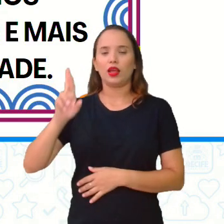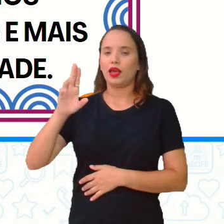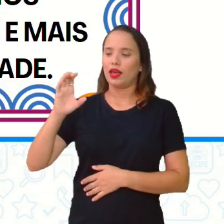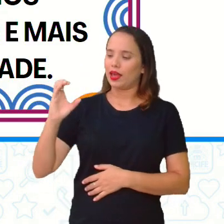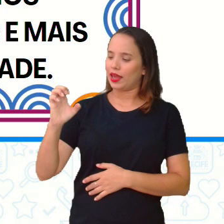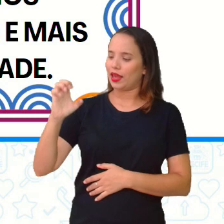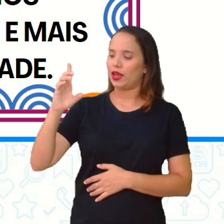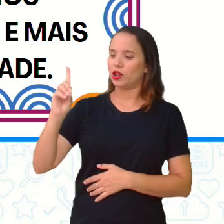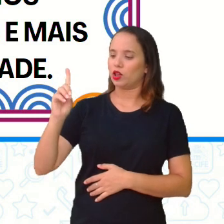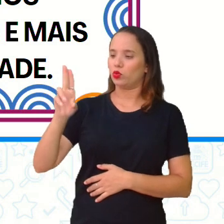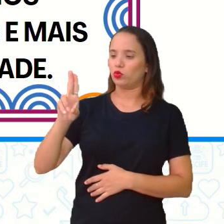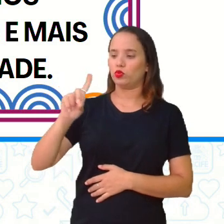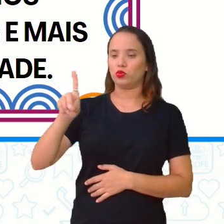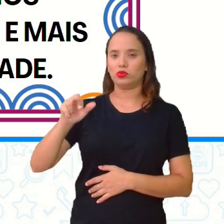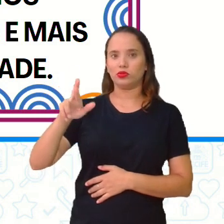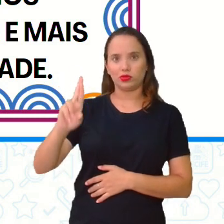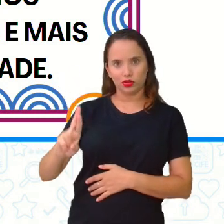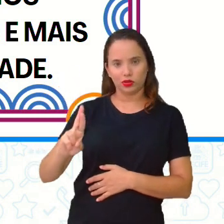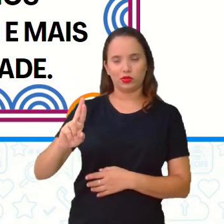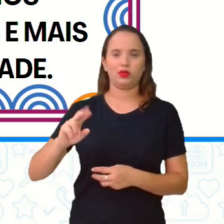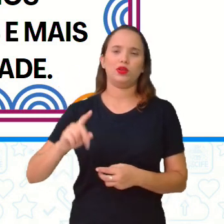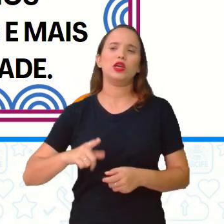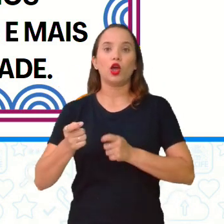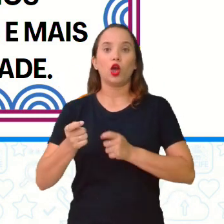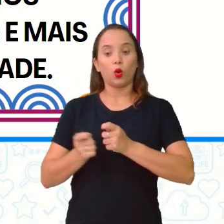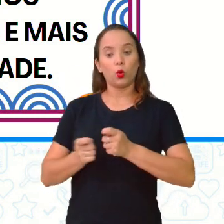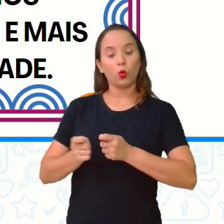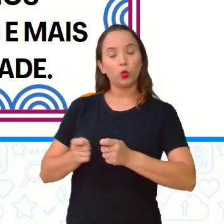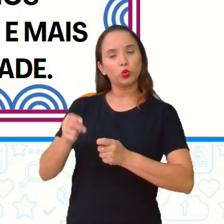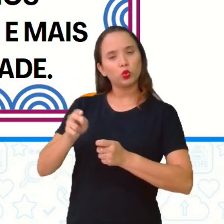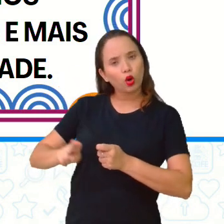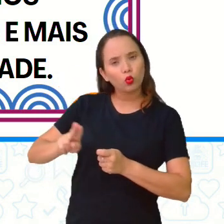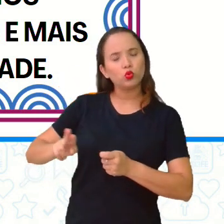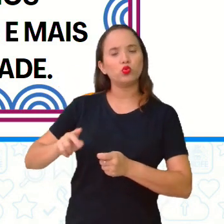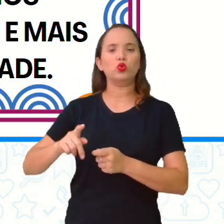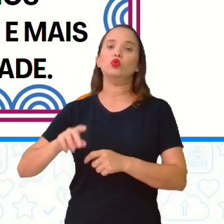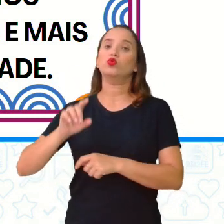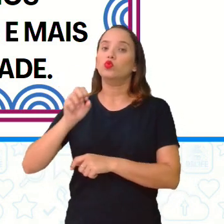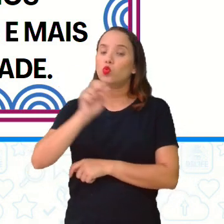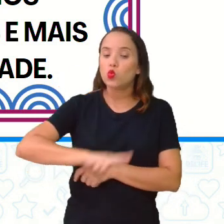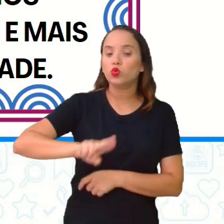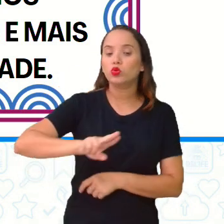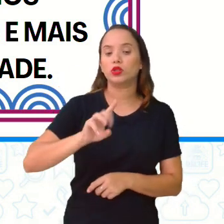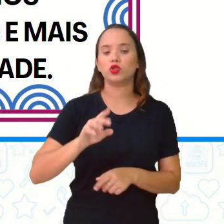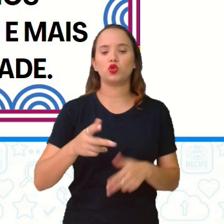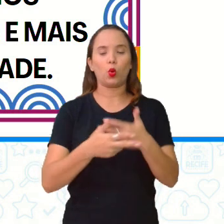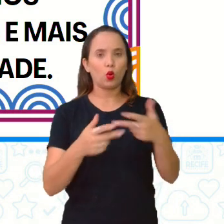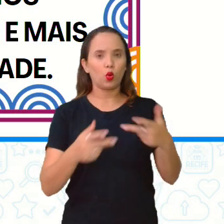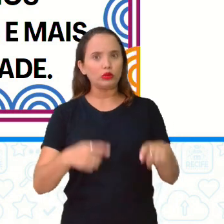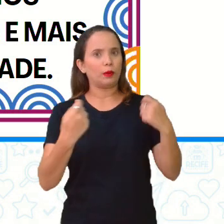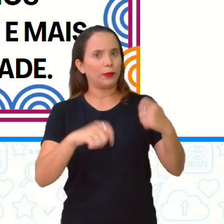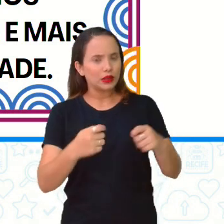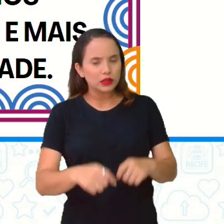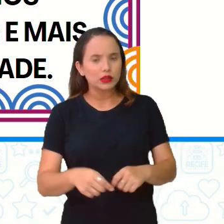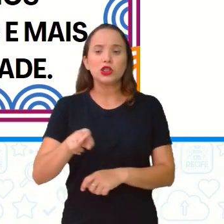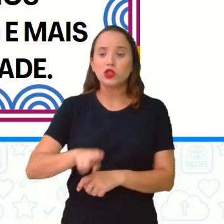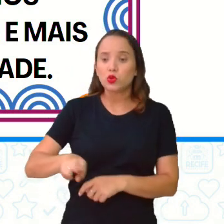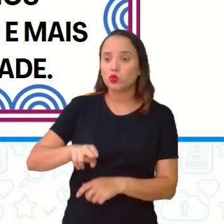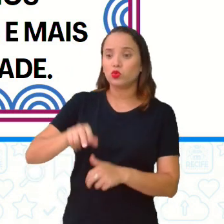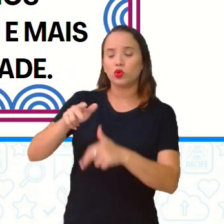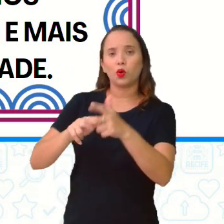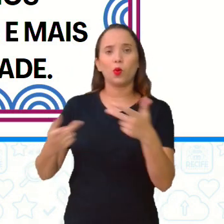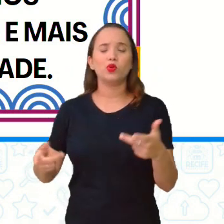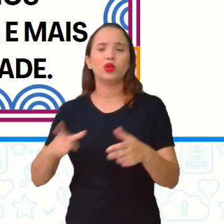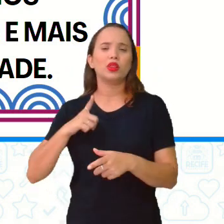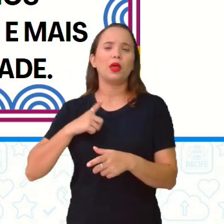reduzir. Controlar o impulso do consumo, usar somente o necessário e escolher produtos com menos embalagens e que sejam